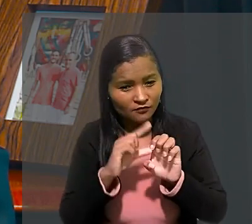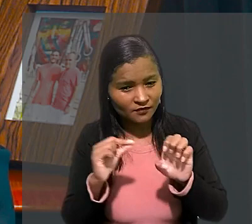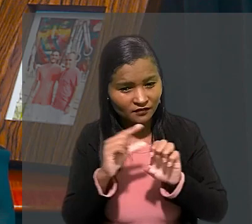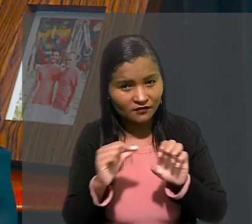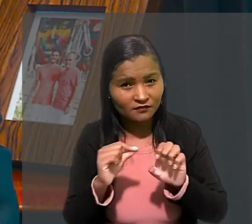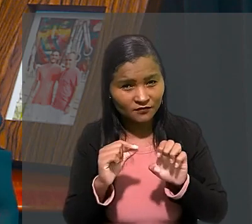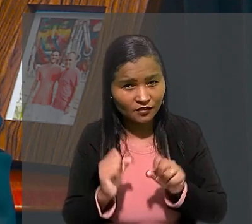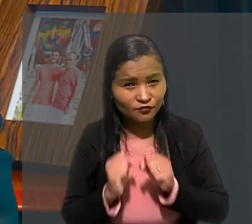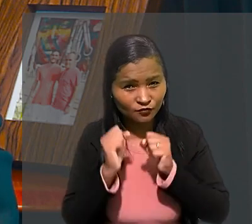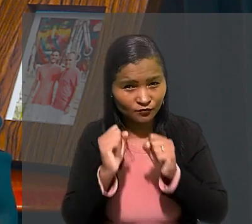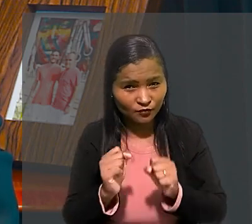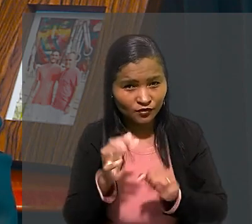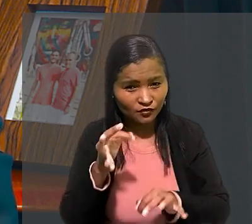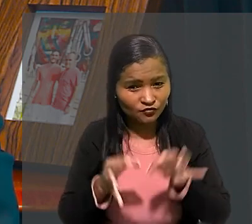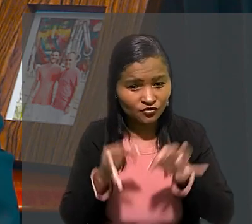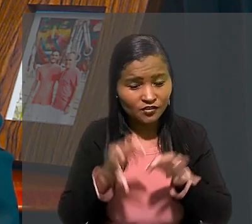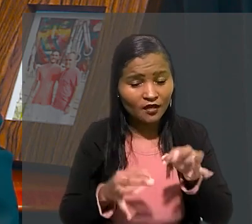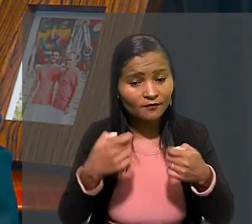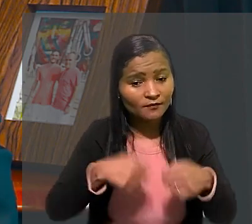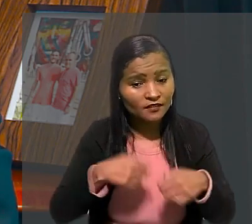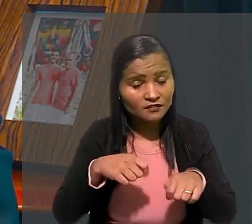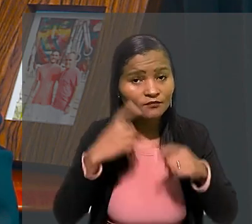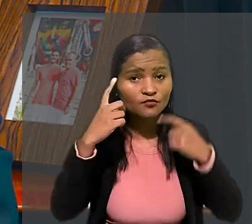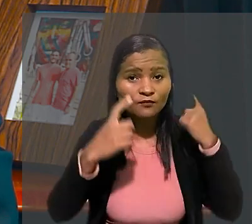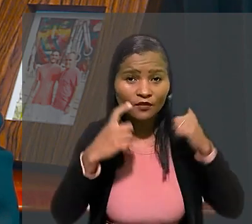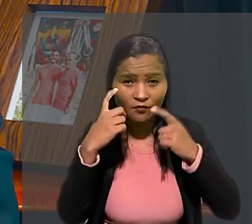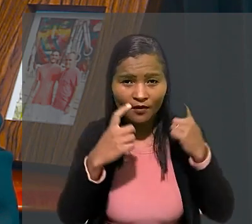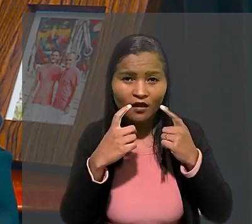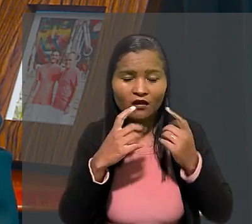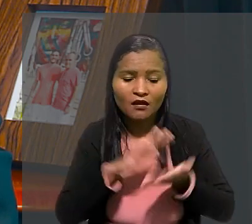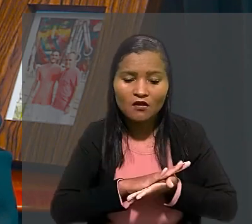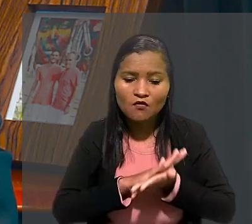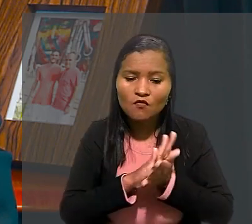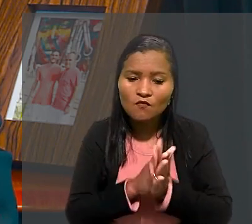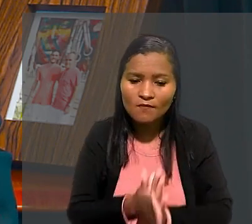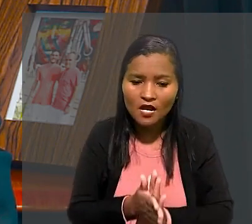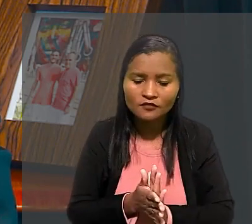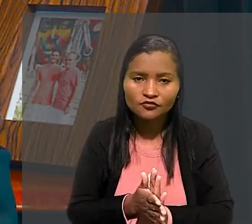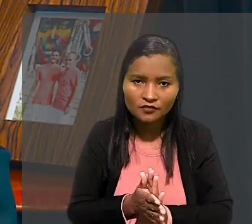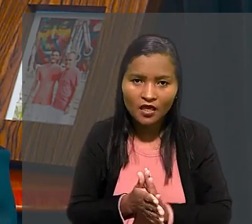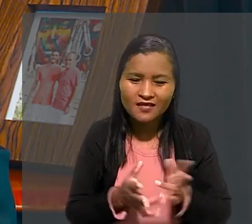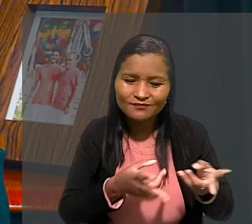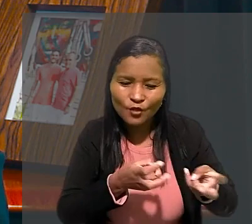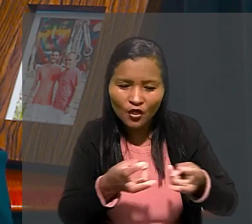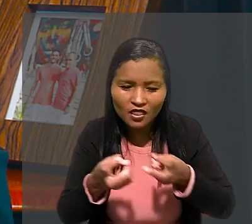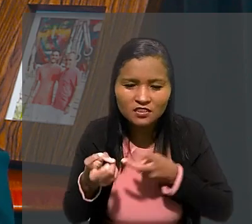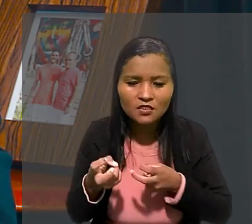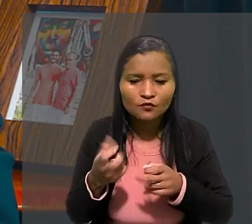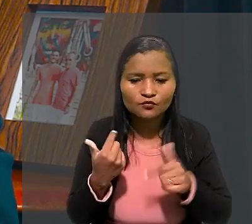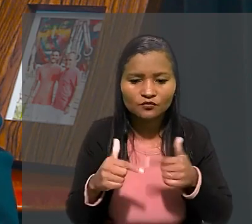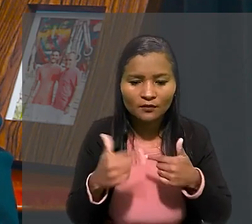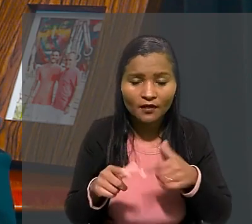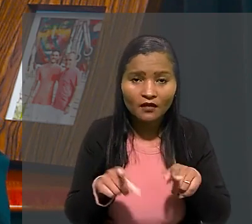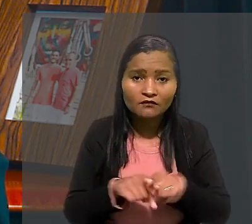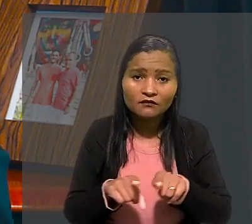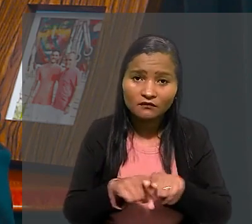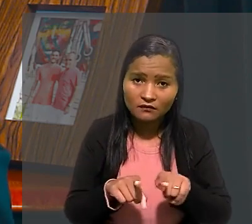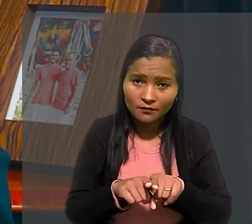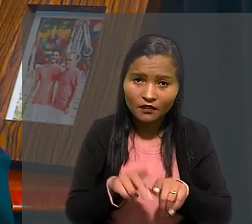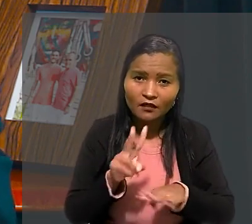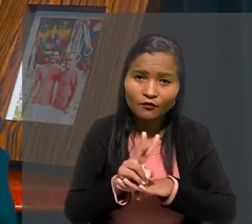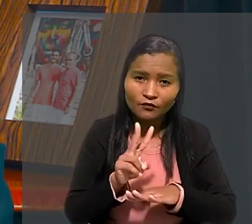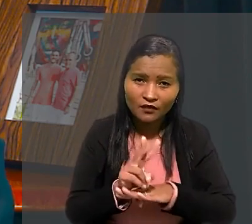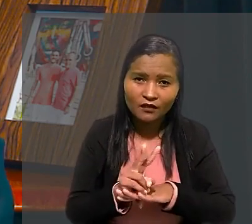Poder Judiciário, temos sempre que nos preocupar com o combate às formas de exploração do trabalho e também a preservação,